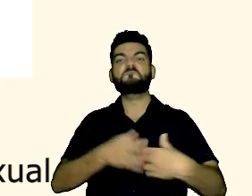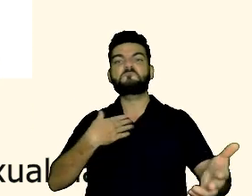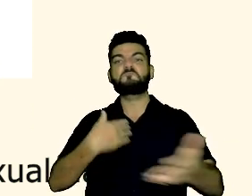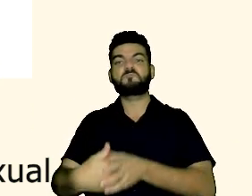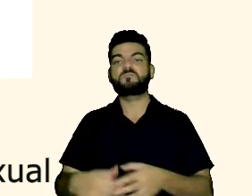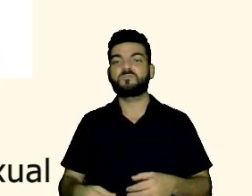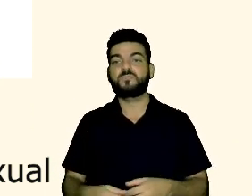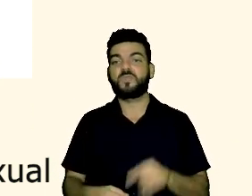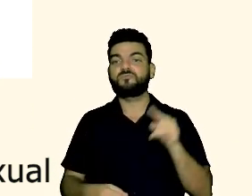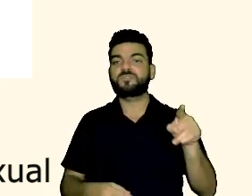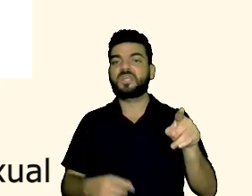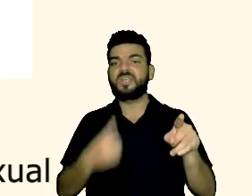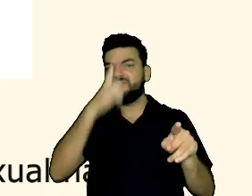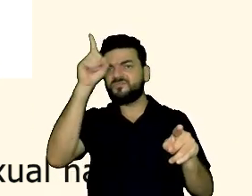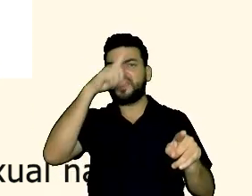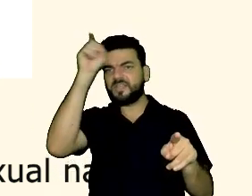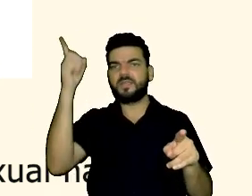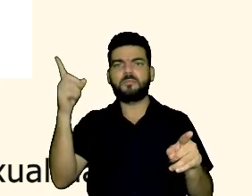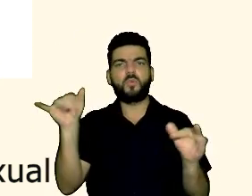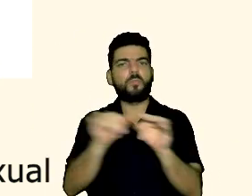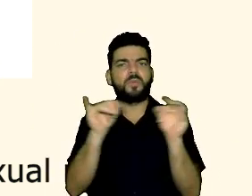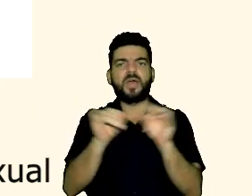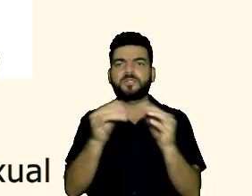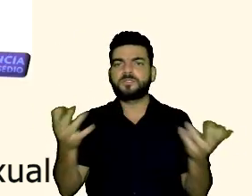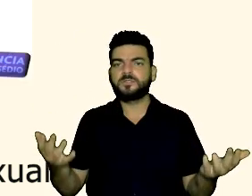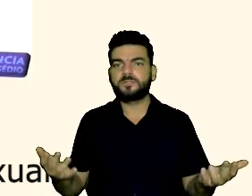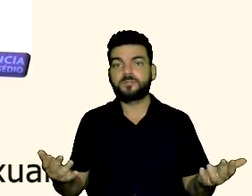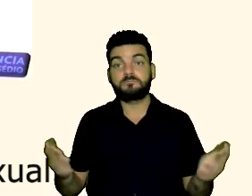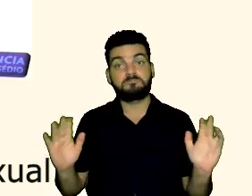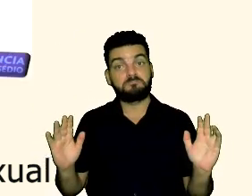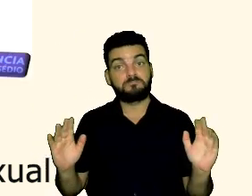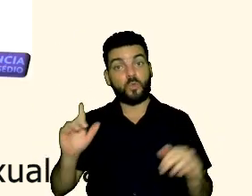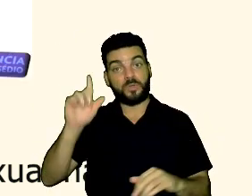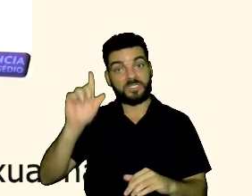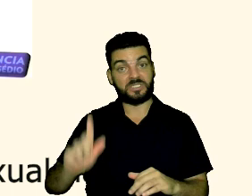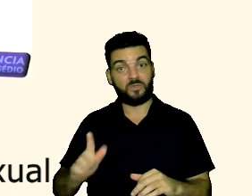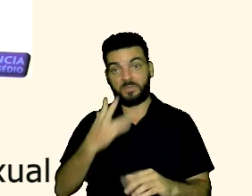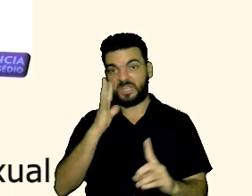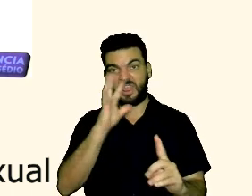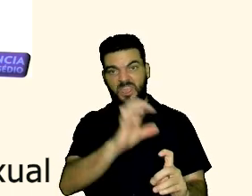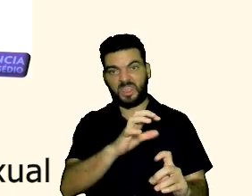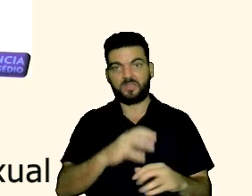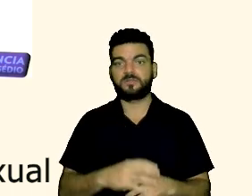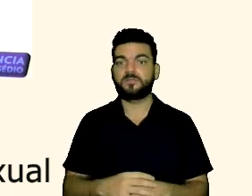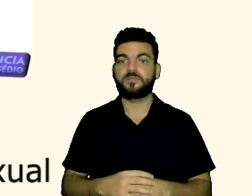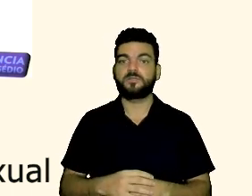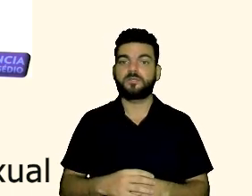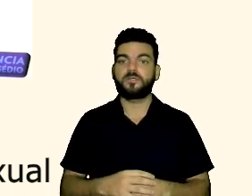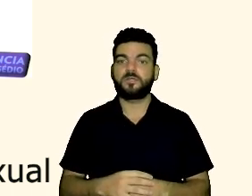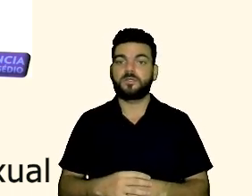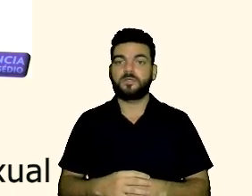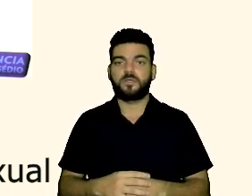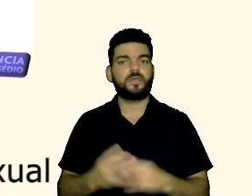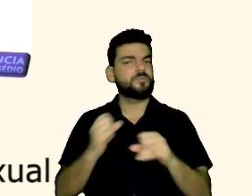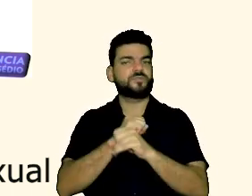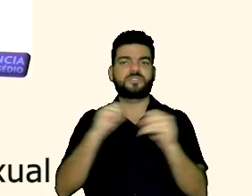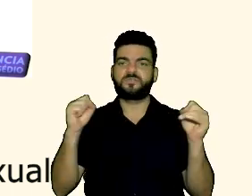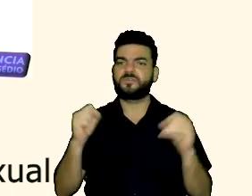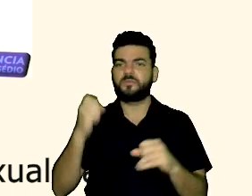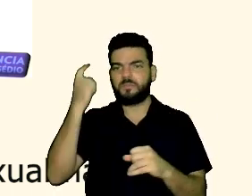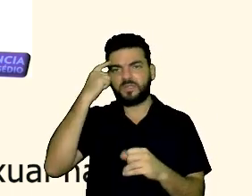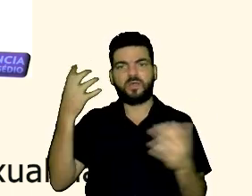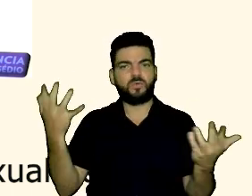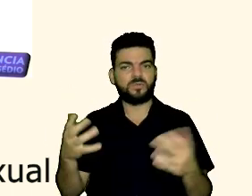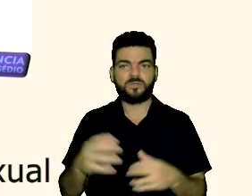gestão de injúria. E a pessoa não pode aceitar circunstâncias dessa natureza. Uma boa oportunidade é no